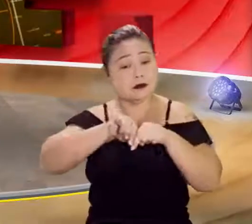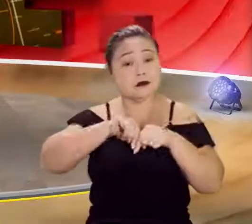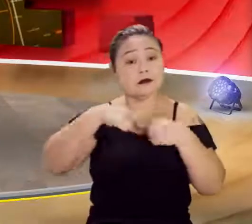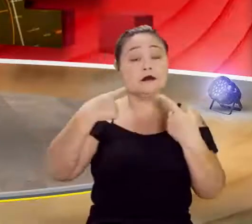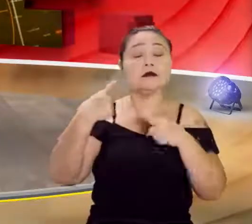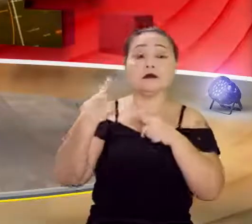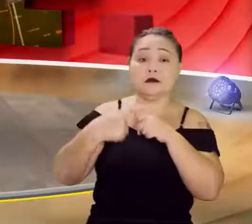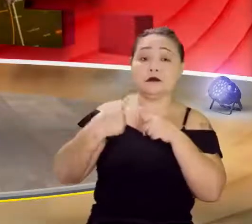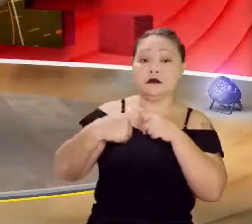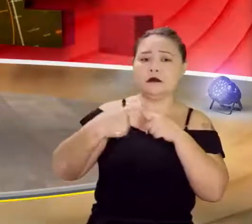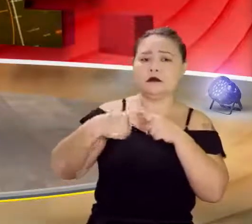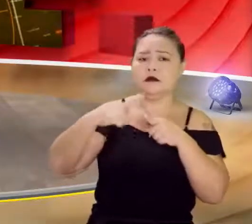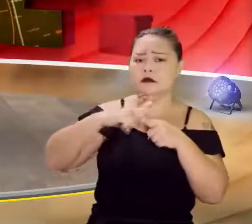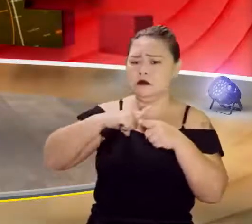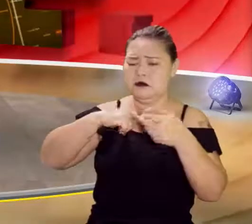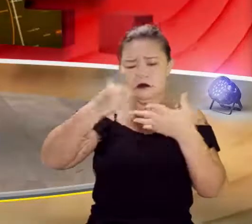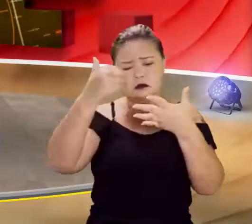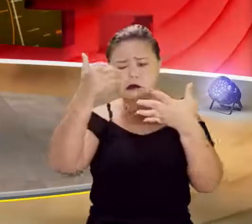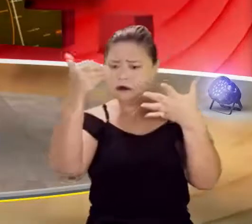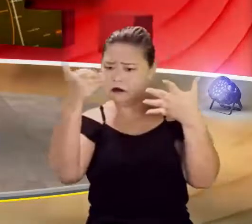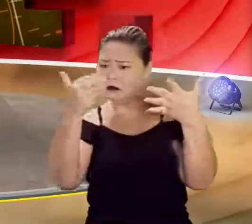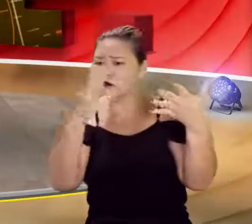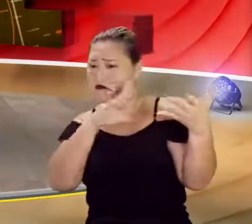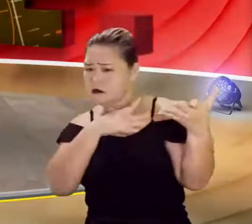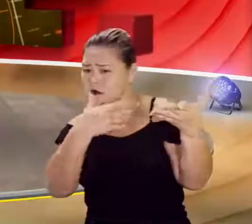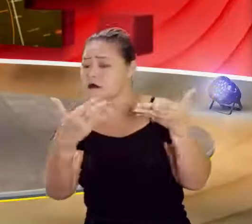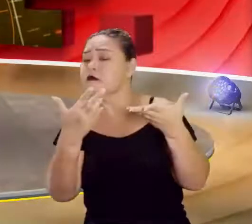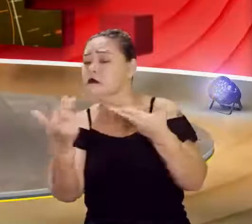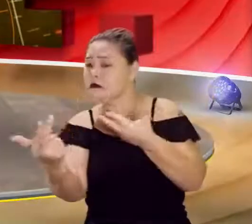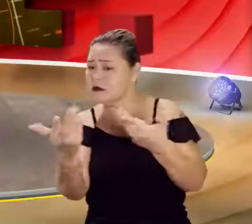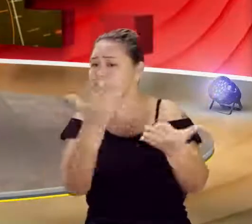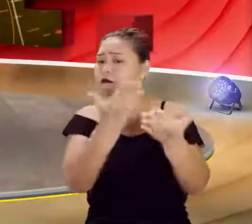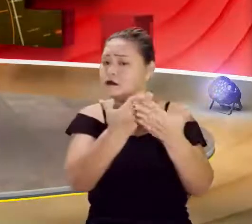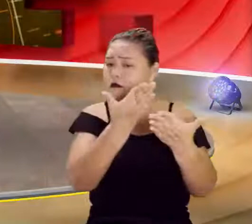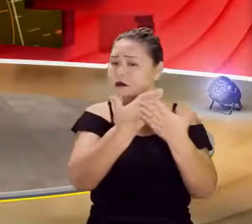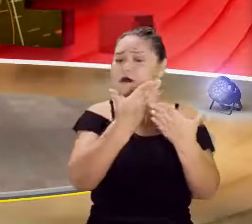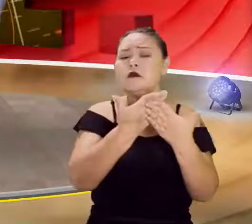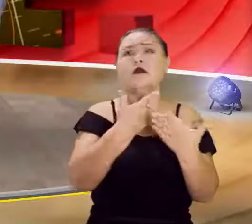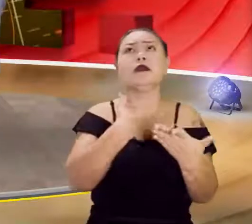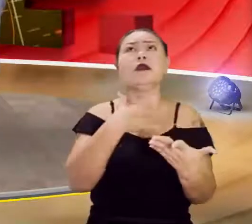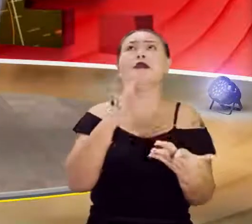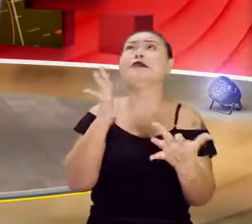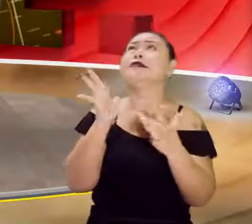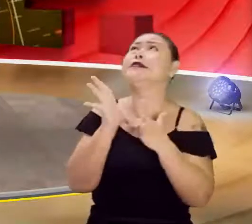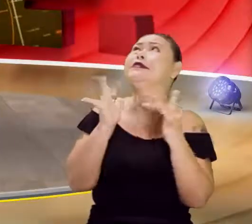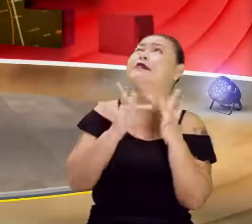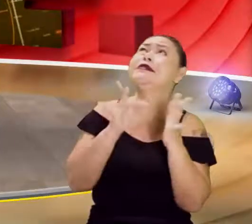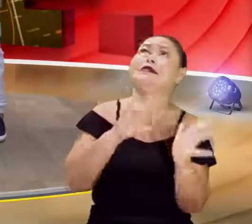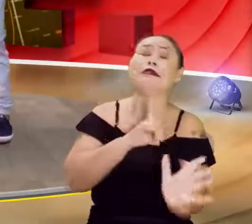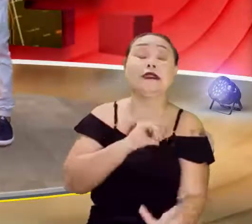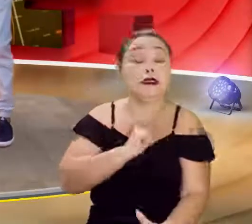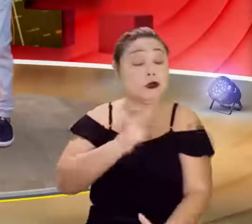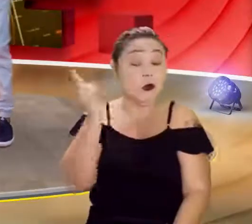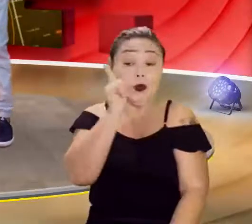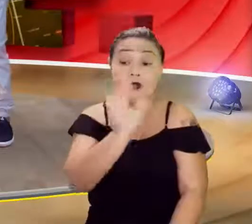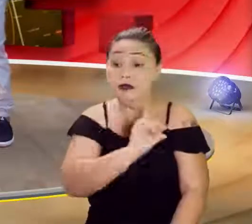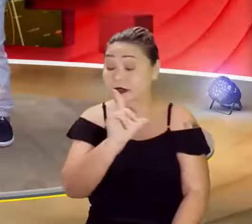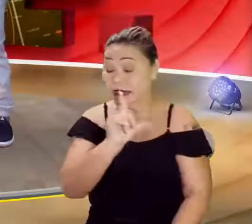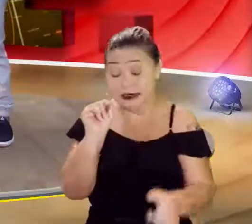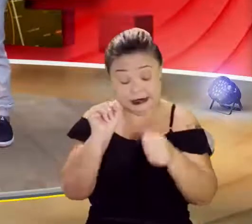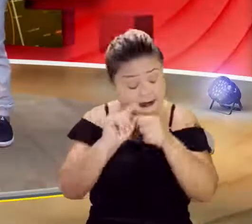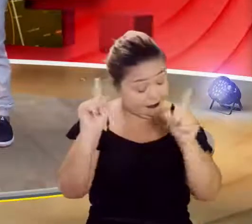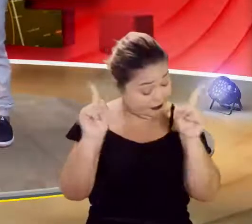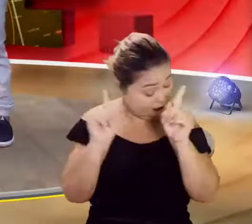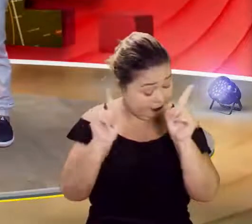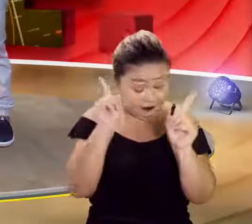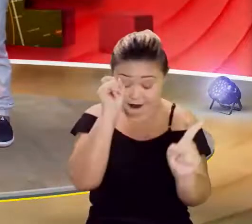Então vamos. Elas vieram no mesmo ritmo do que na aula. Aí ele falou assim, ai, Jesus amado, então não vou conseguir fazer, eu achei muito difícil.